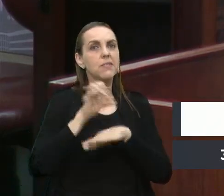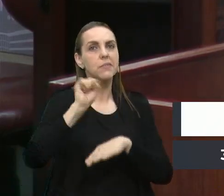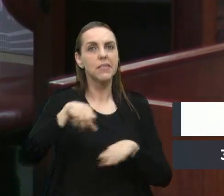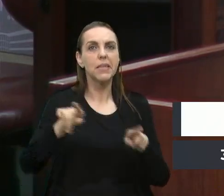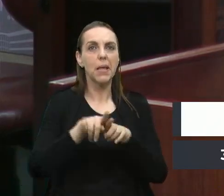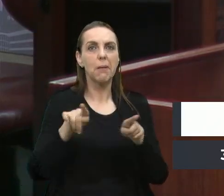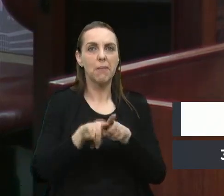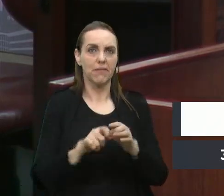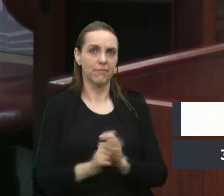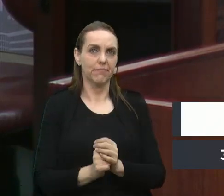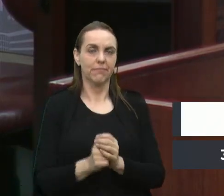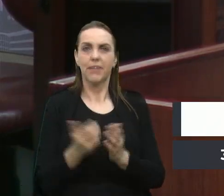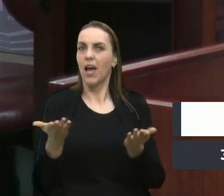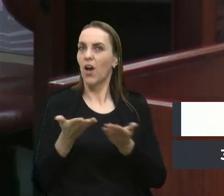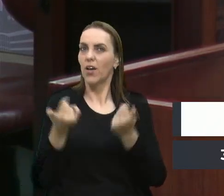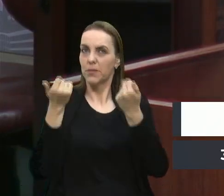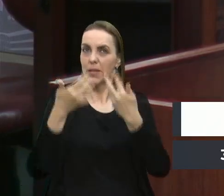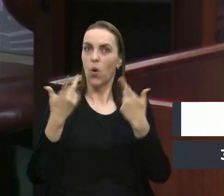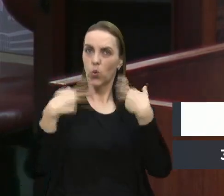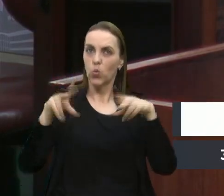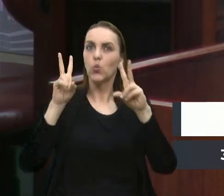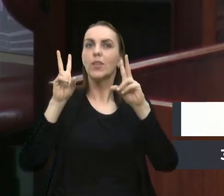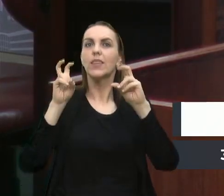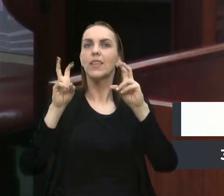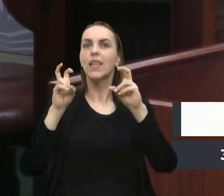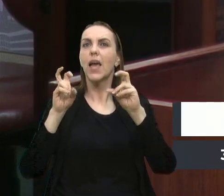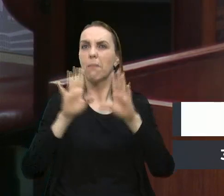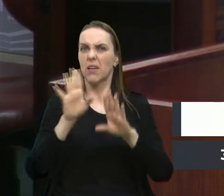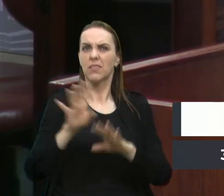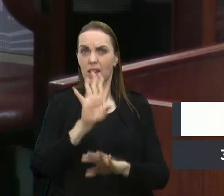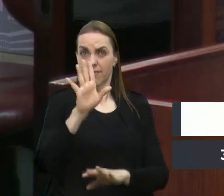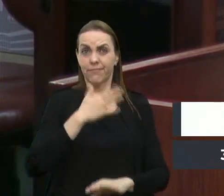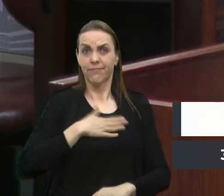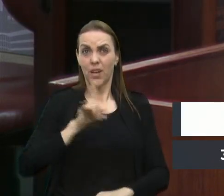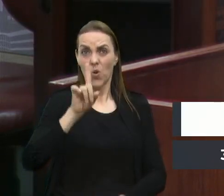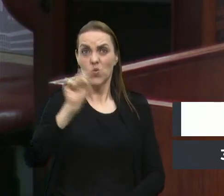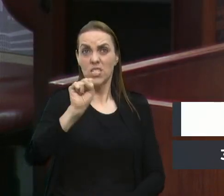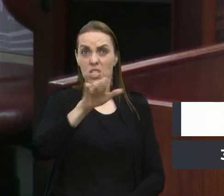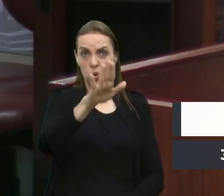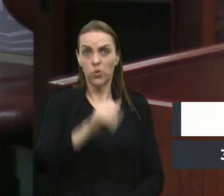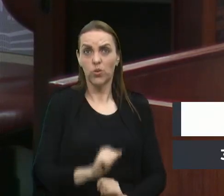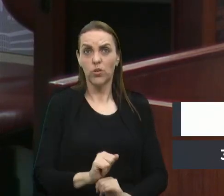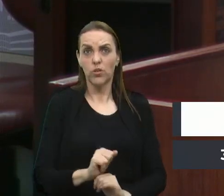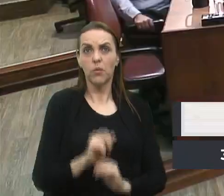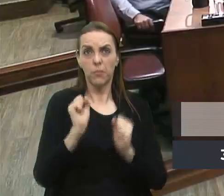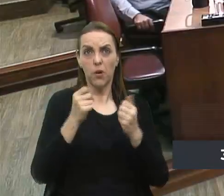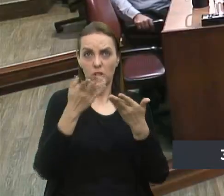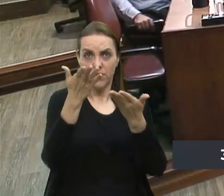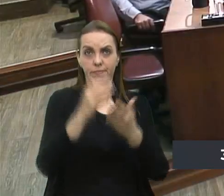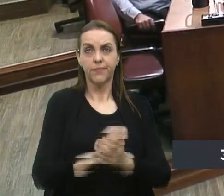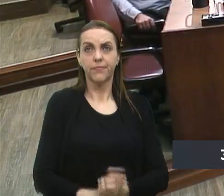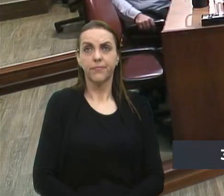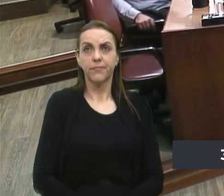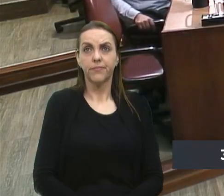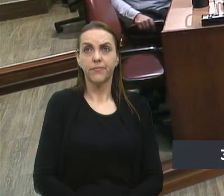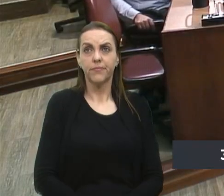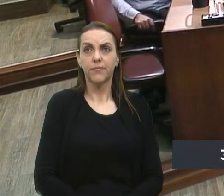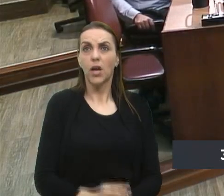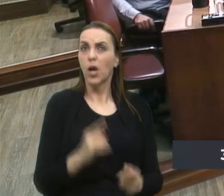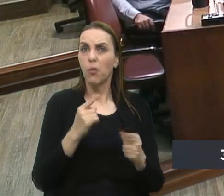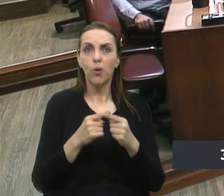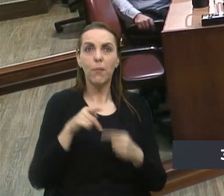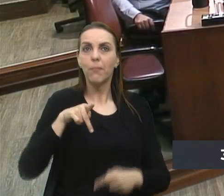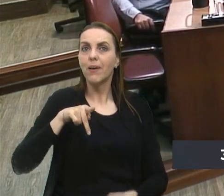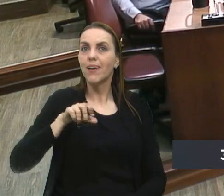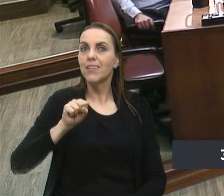eu disse... jogo rápido. Não, mas eu não posso passar um segundo, então. Vou passar para o senhor. Não, é que o PSB não abriu o voto